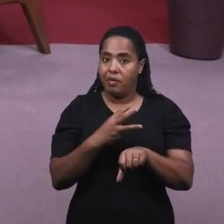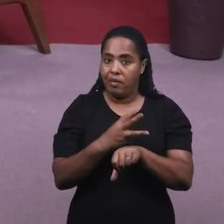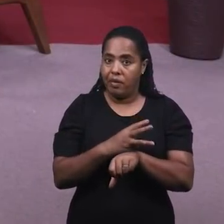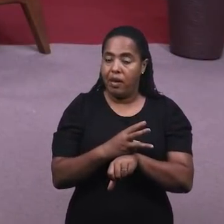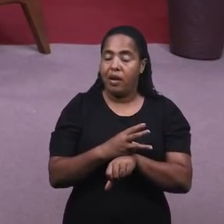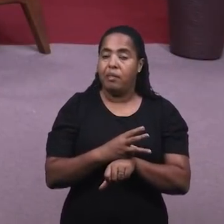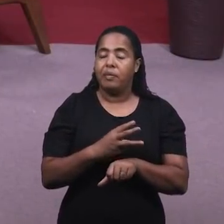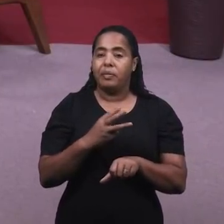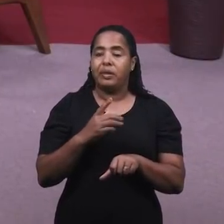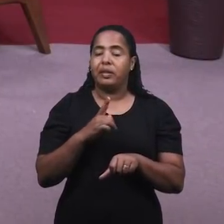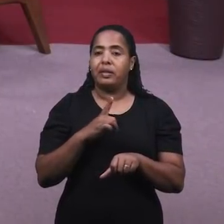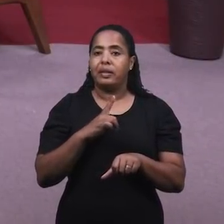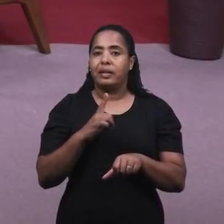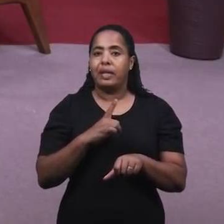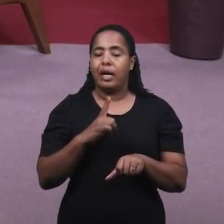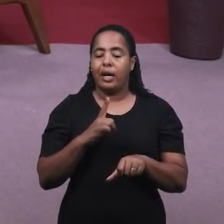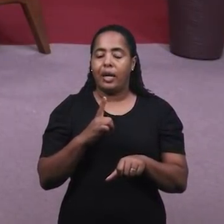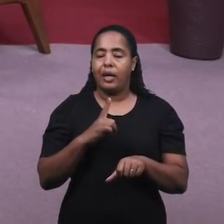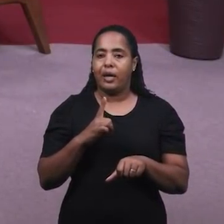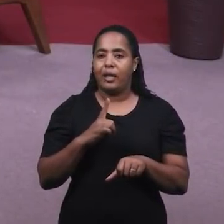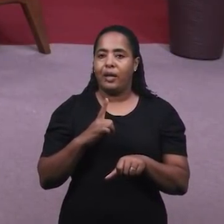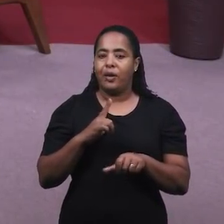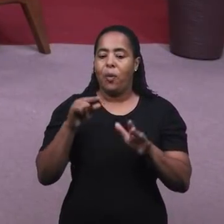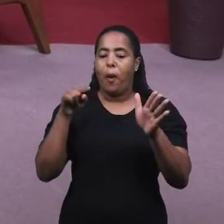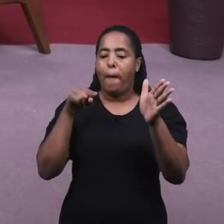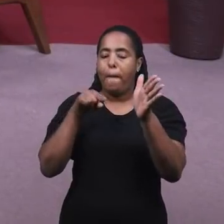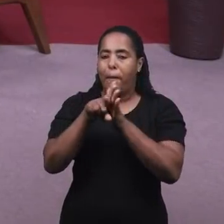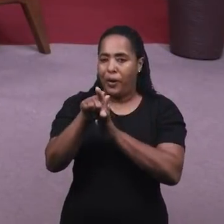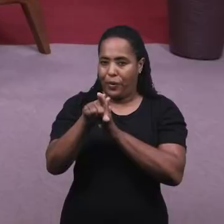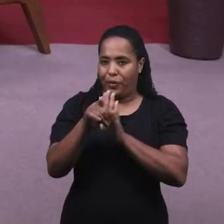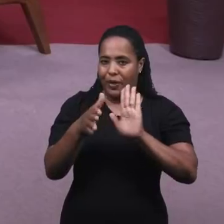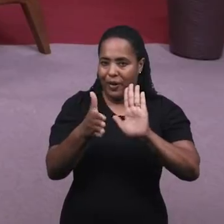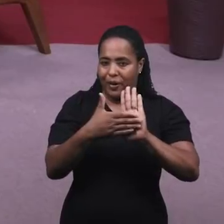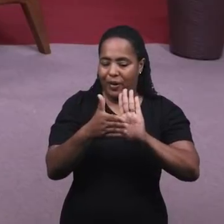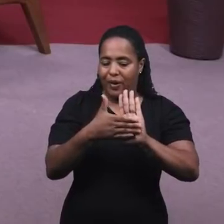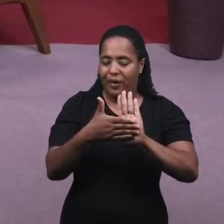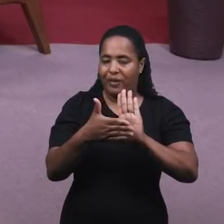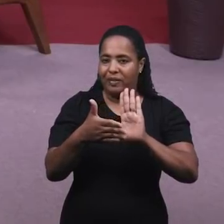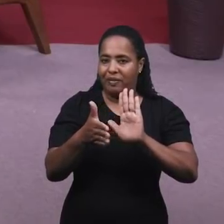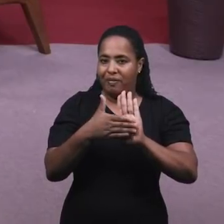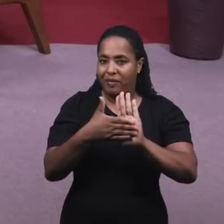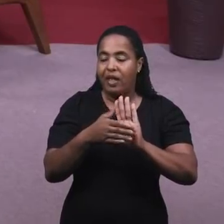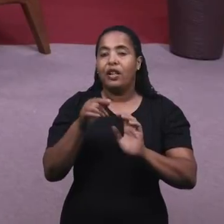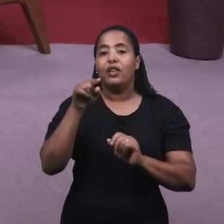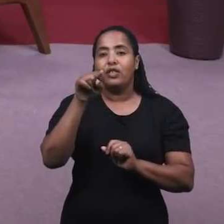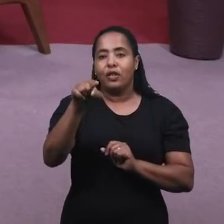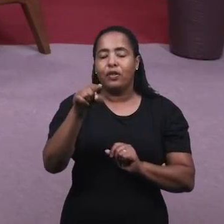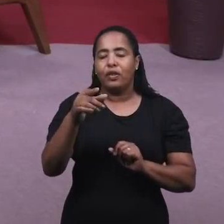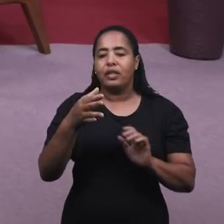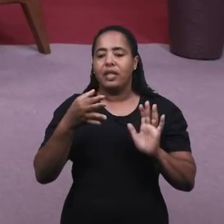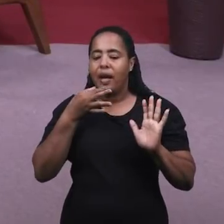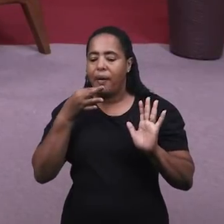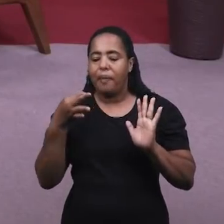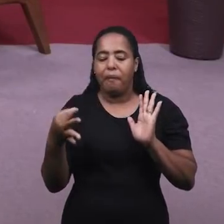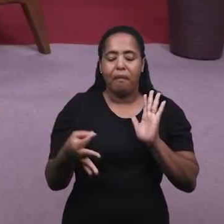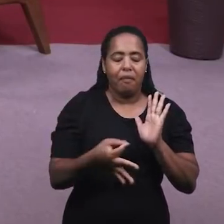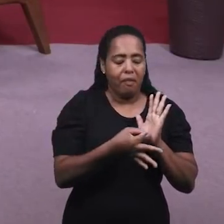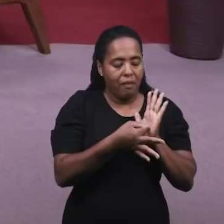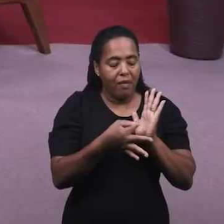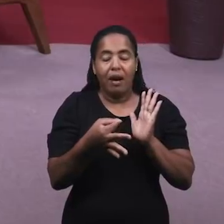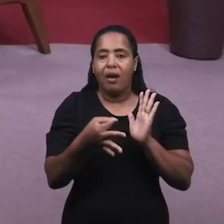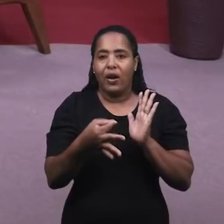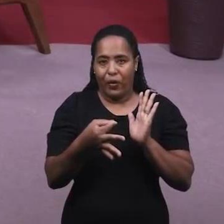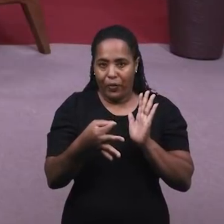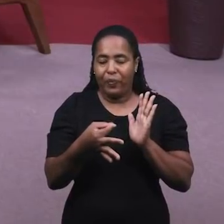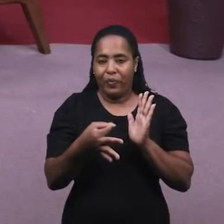ali uma questão, uma proposta, para que você faça o comentário. E quando você